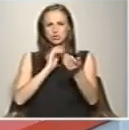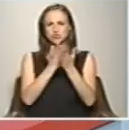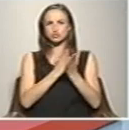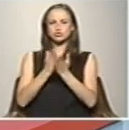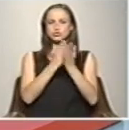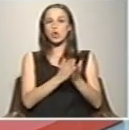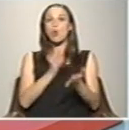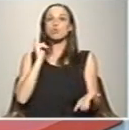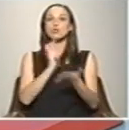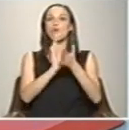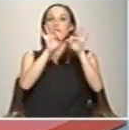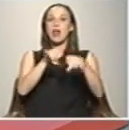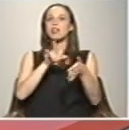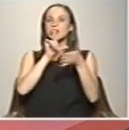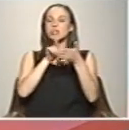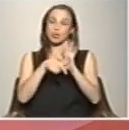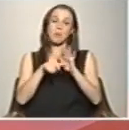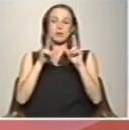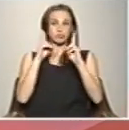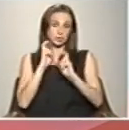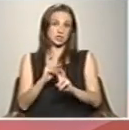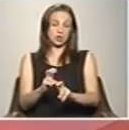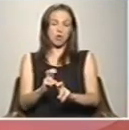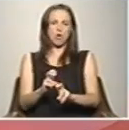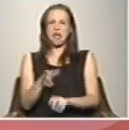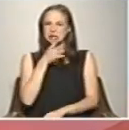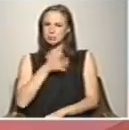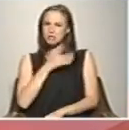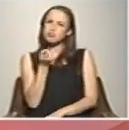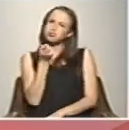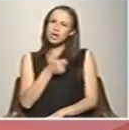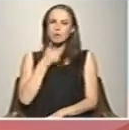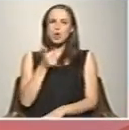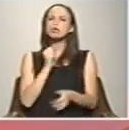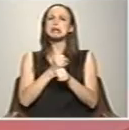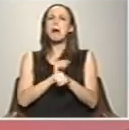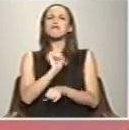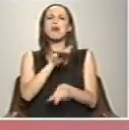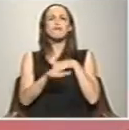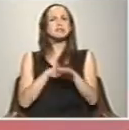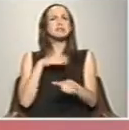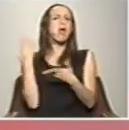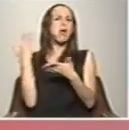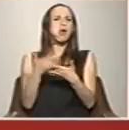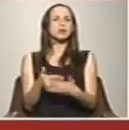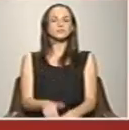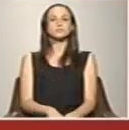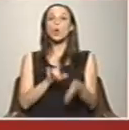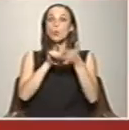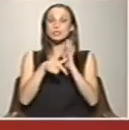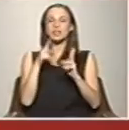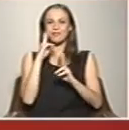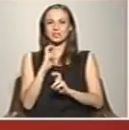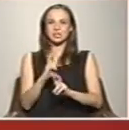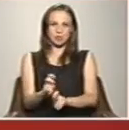desta investigação que têm estado a fazer. Quer explicar-nos um pouco melhor que trabalho é este que estão a fazer? O projeto de investigação